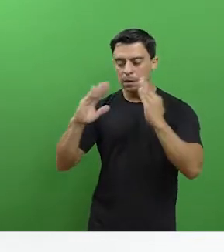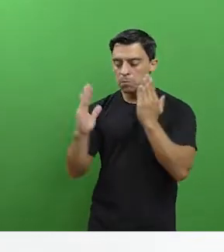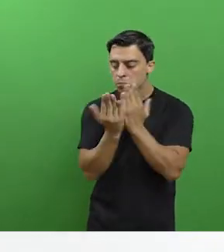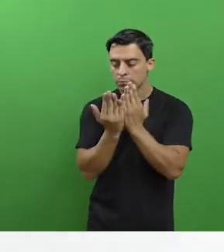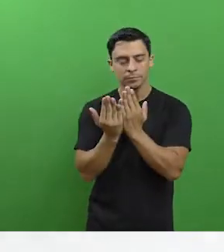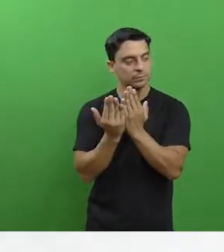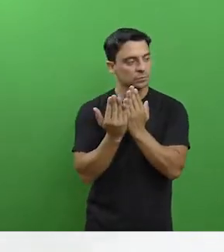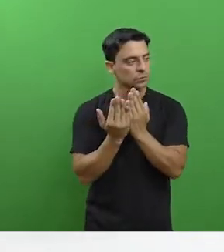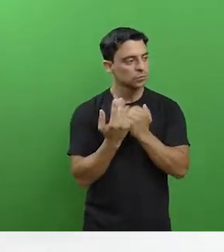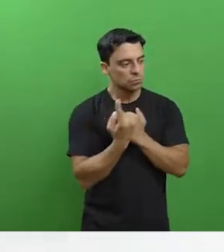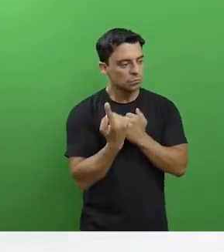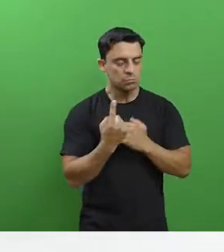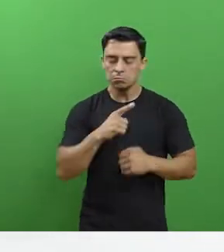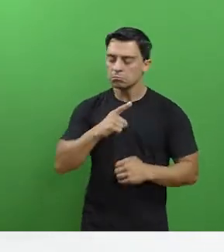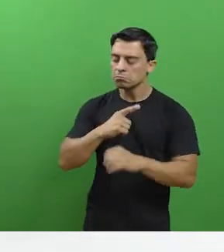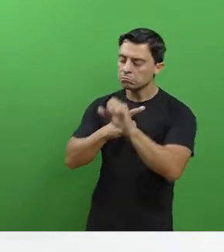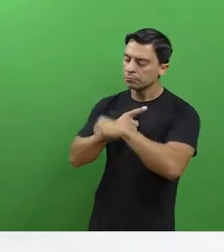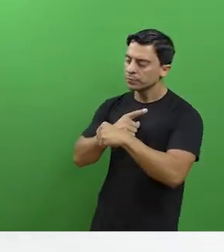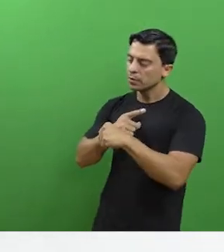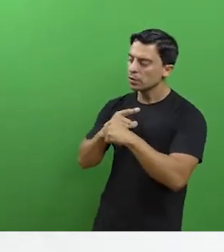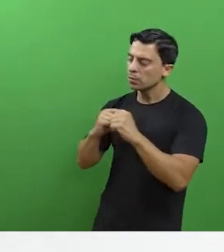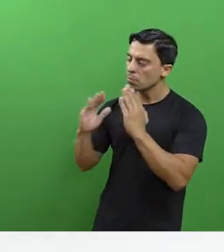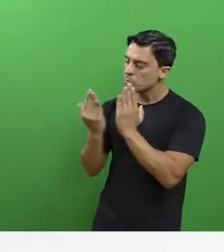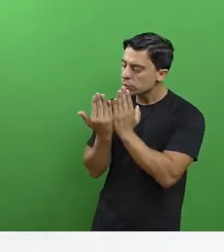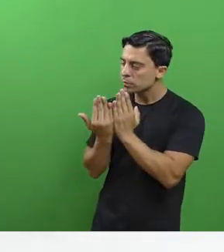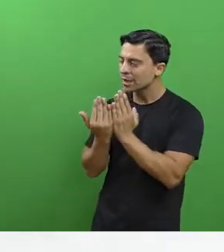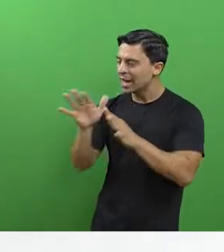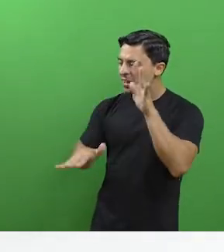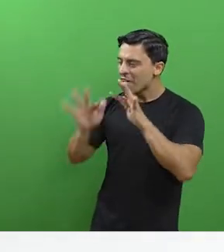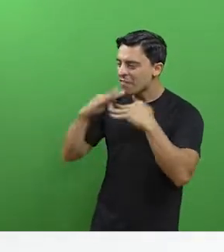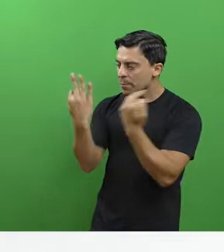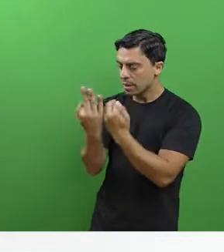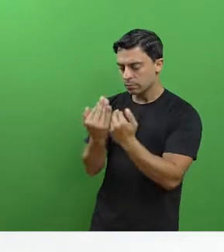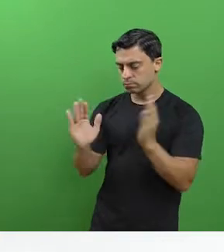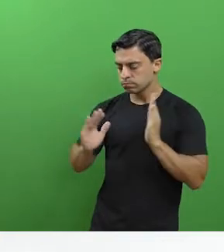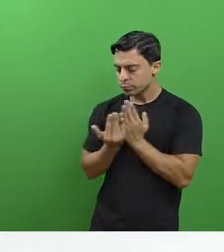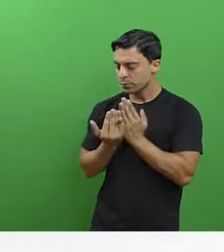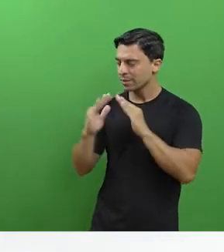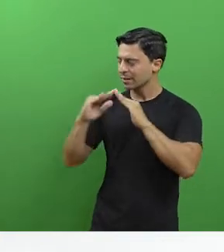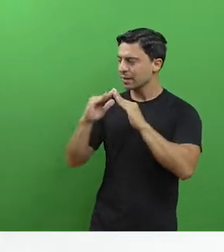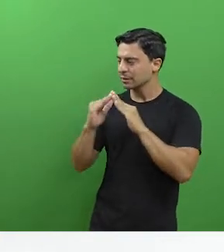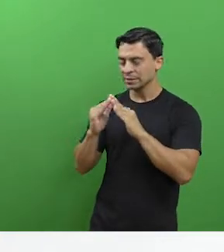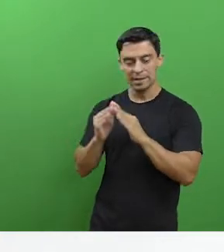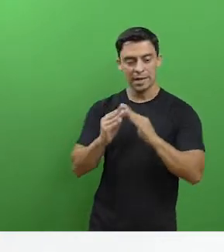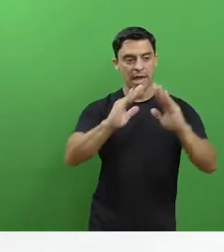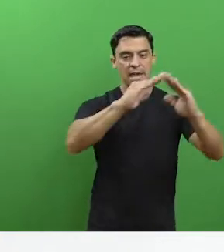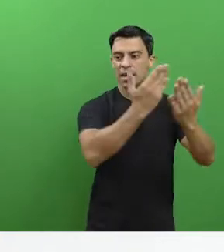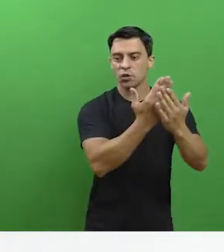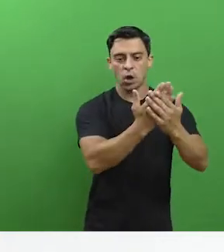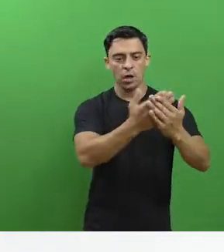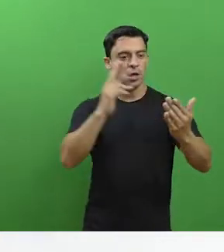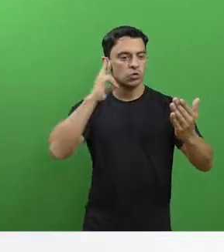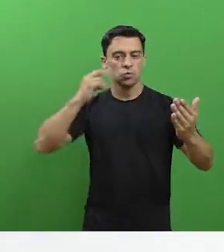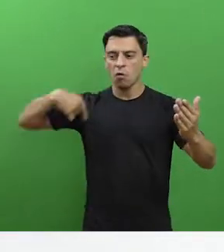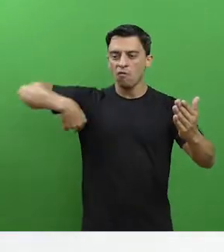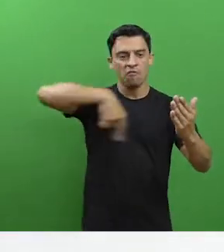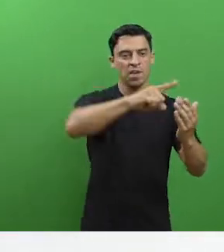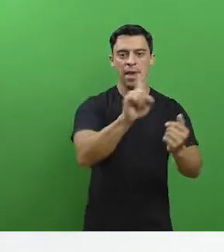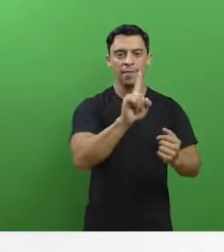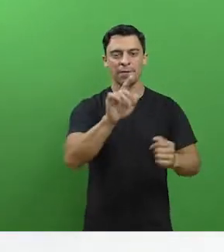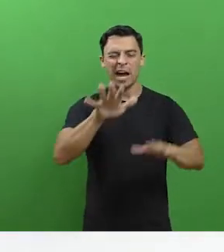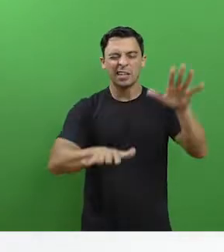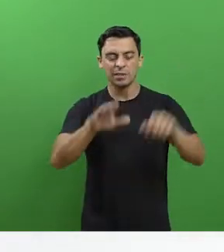né, preferia fazer assim, né? Às vezes o surdo nem ia para a escola, ou quando ia para a escola, frequentava o primeiro, o segundo ano, não tinha intérprete